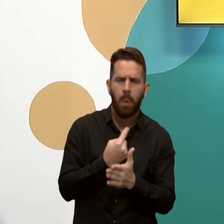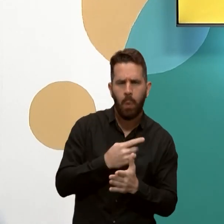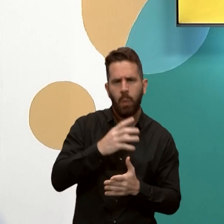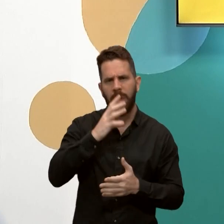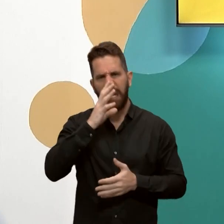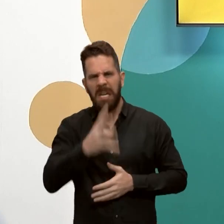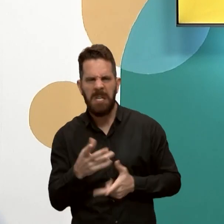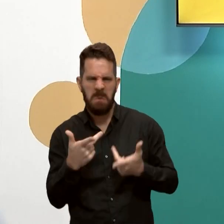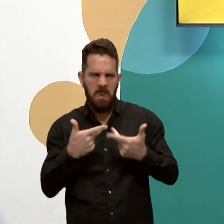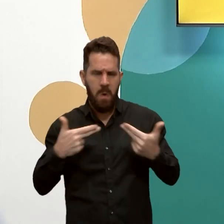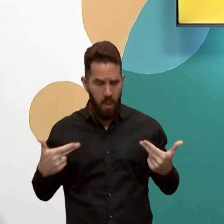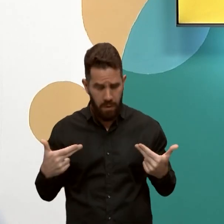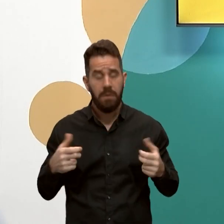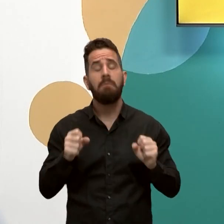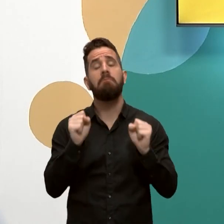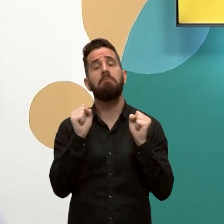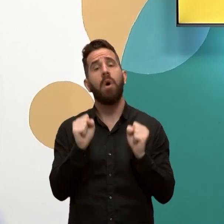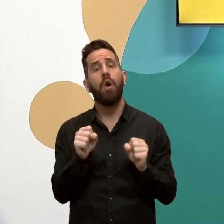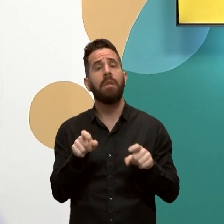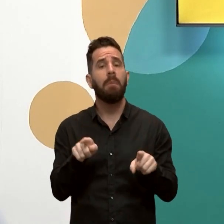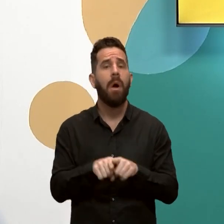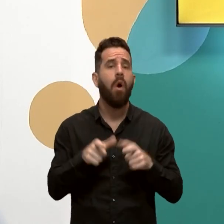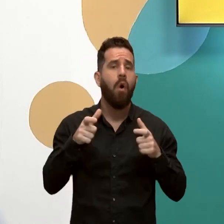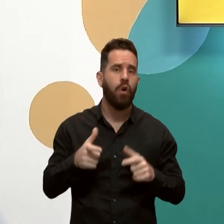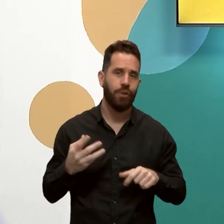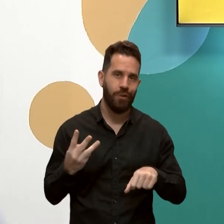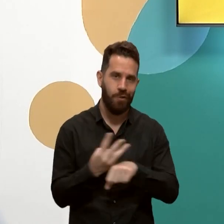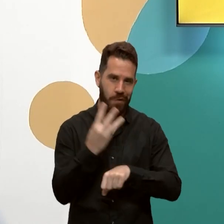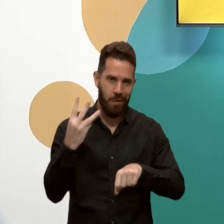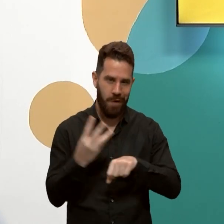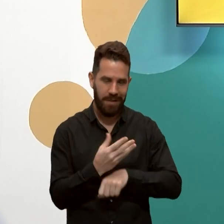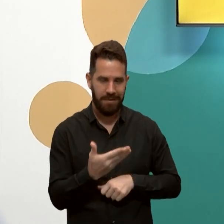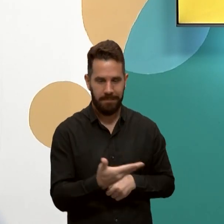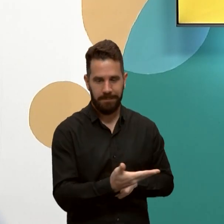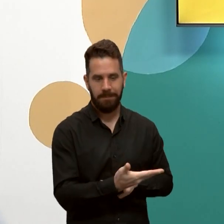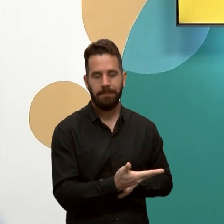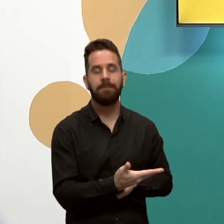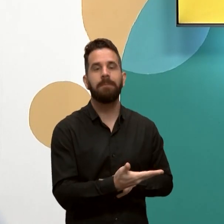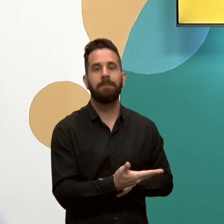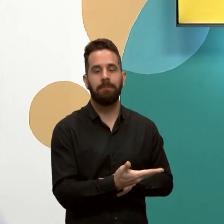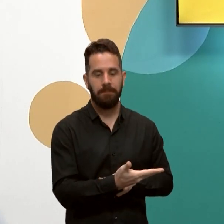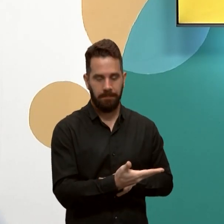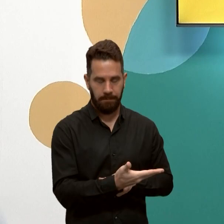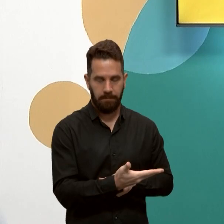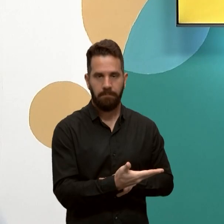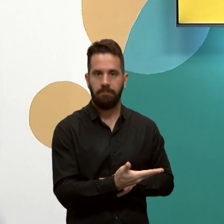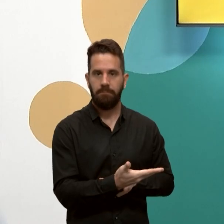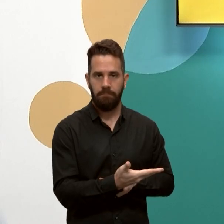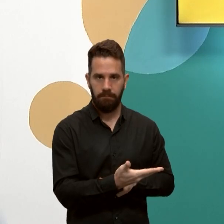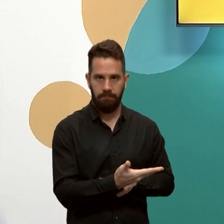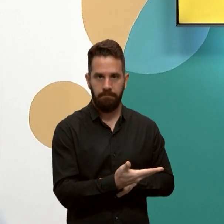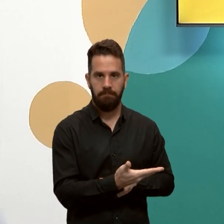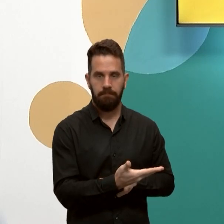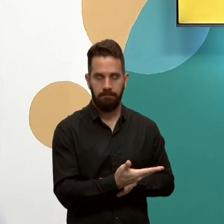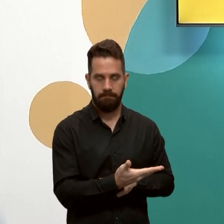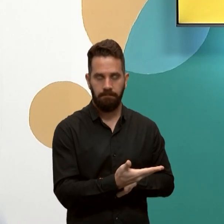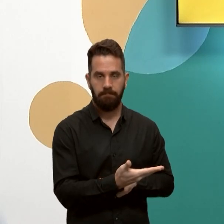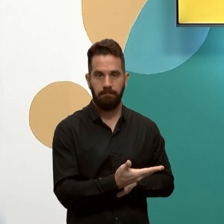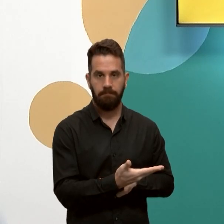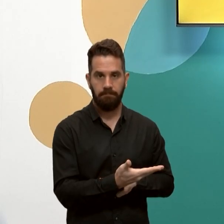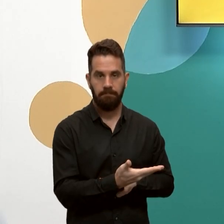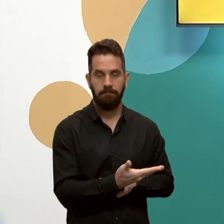crítica, você pode fazer isso pelo WhatsApp. O nosso número é o 62 99181 1406.